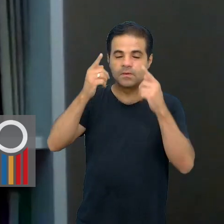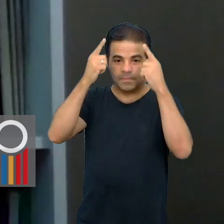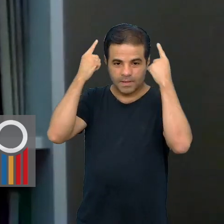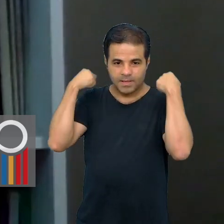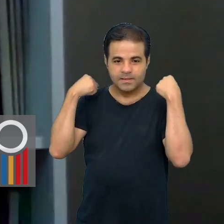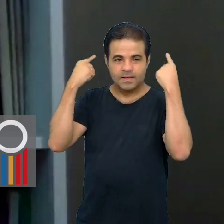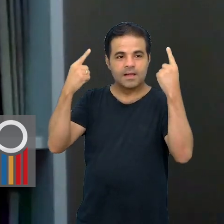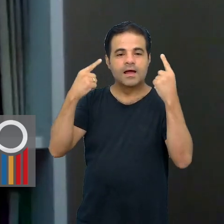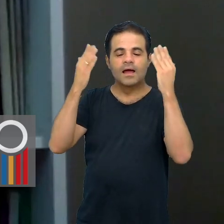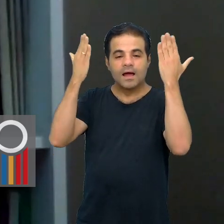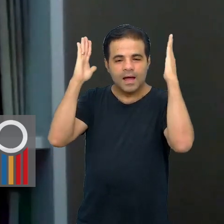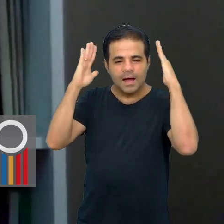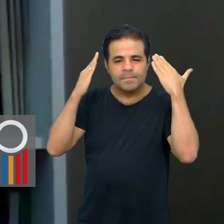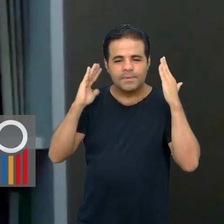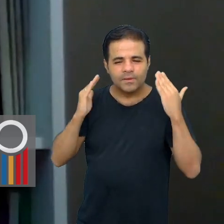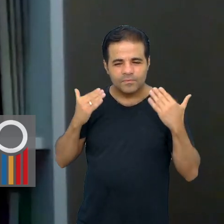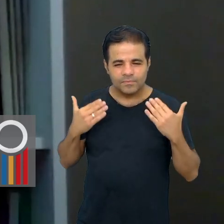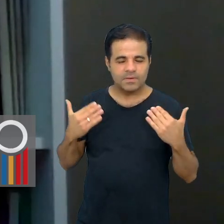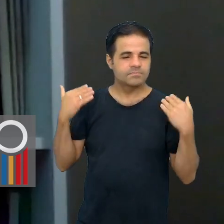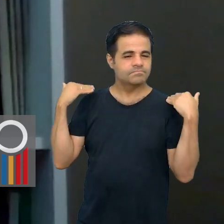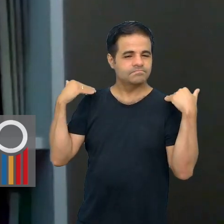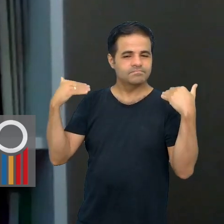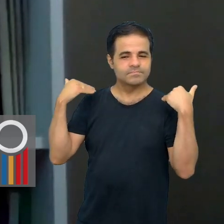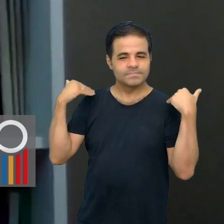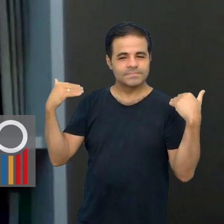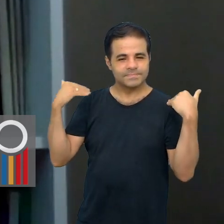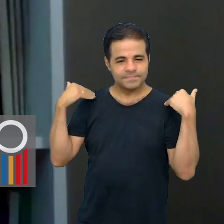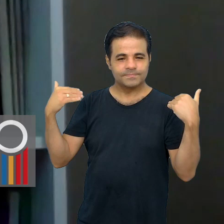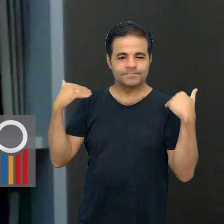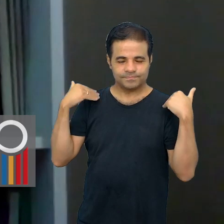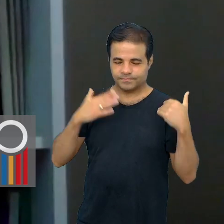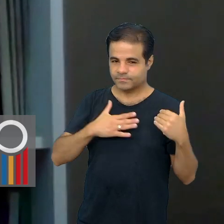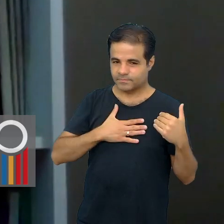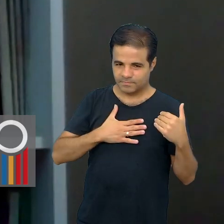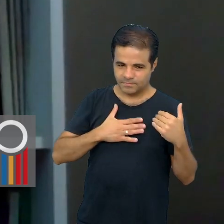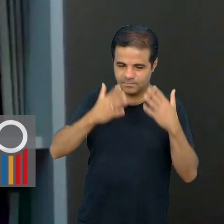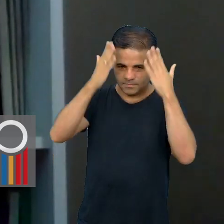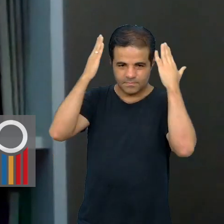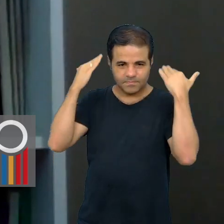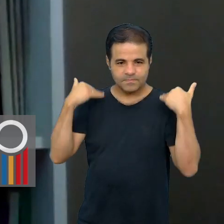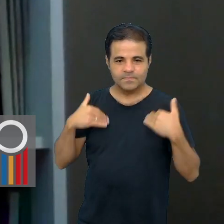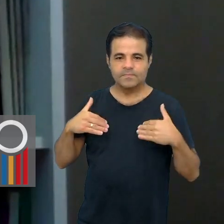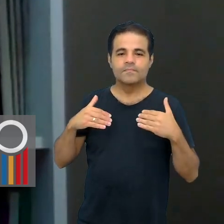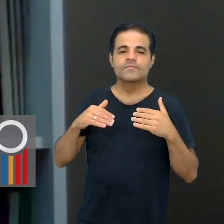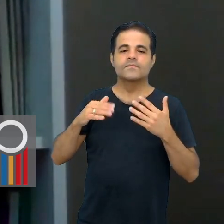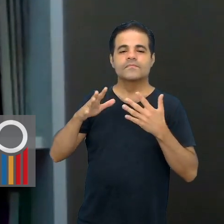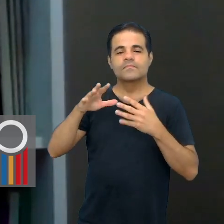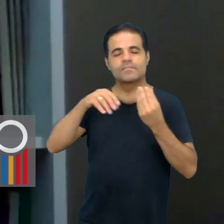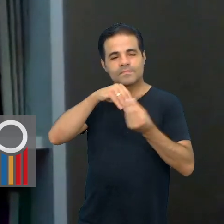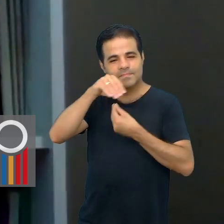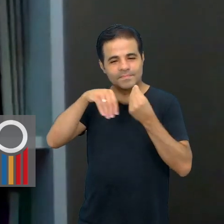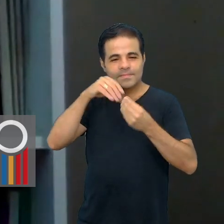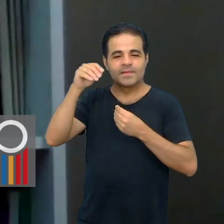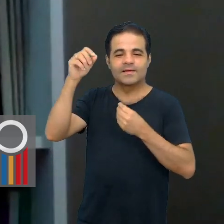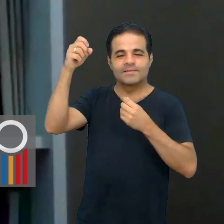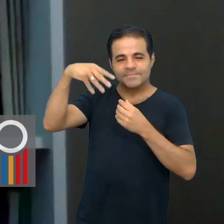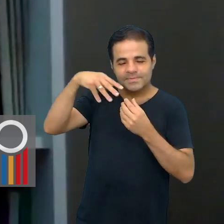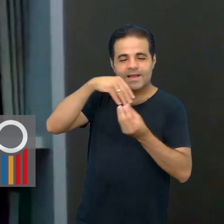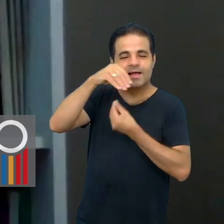cabelo ondulado, até a altura dos ombros, né, com algumas luzes para esconder os